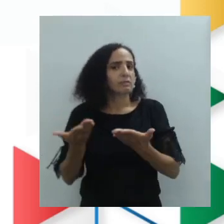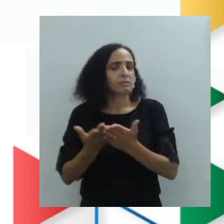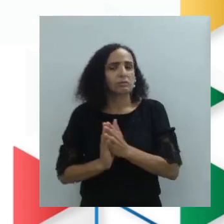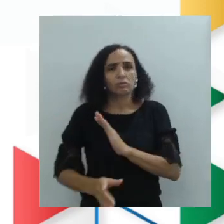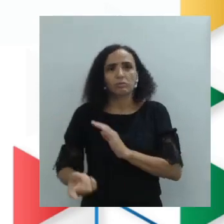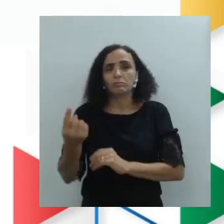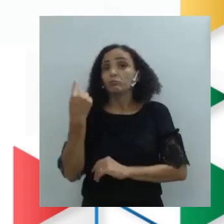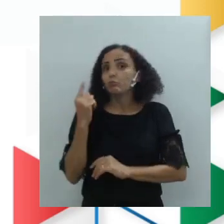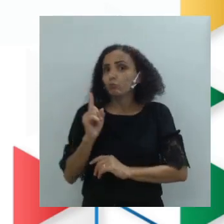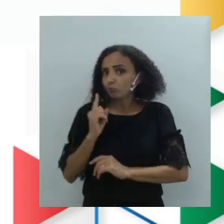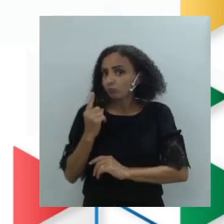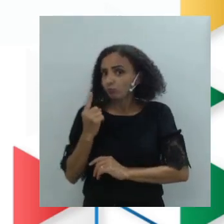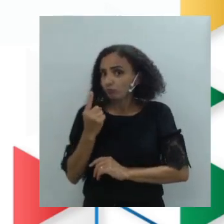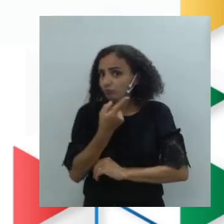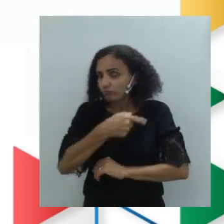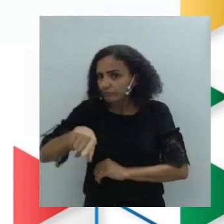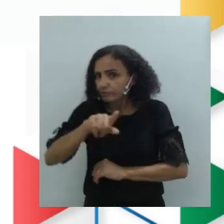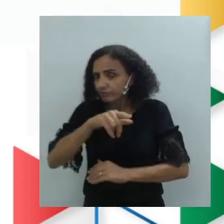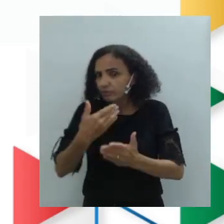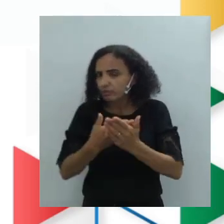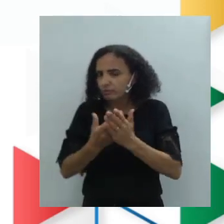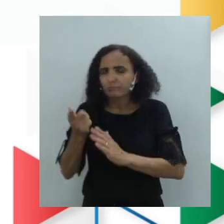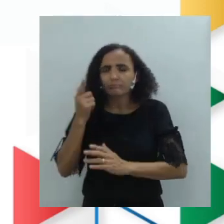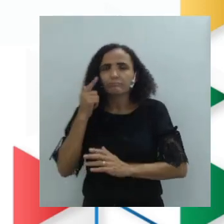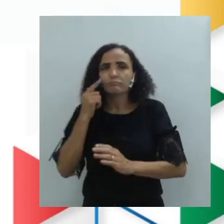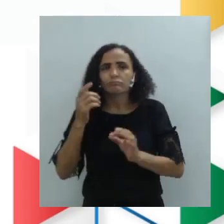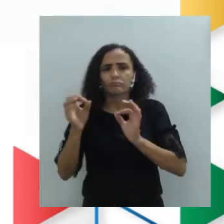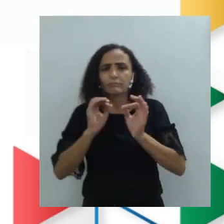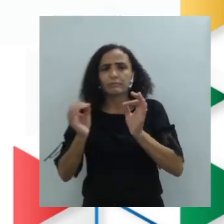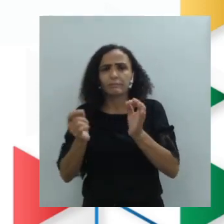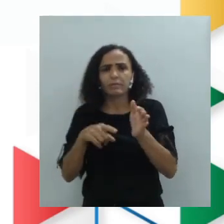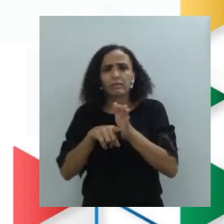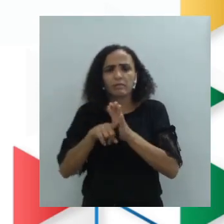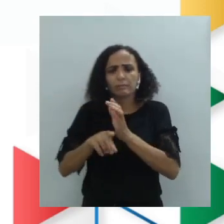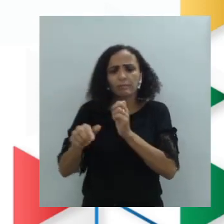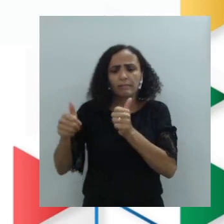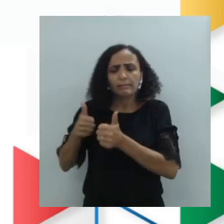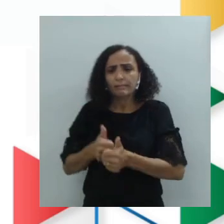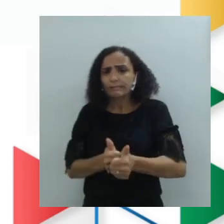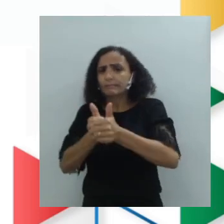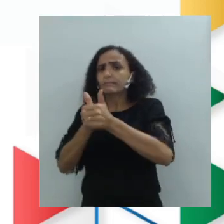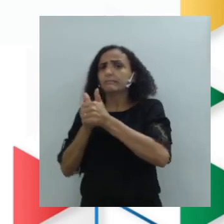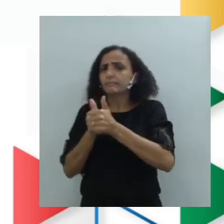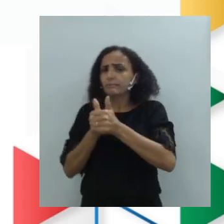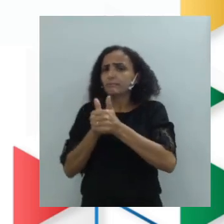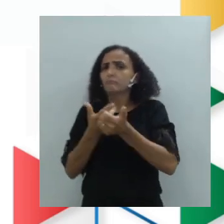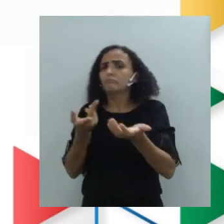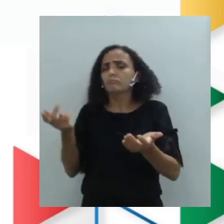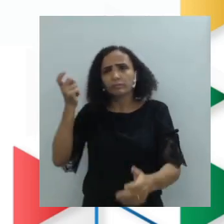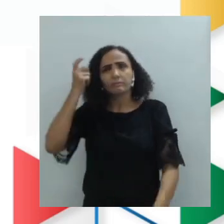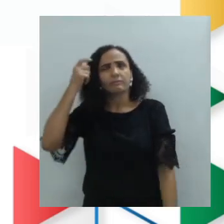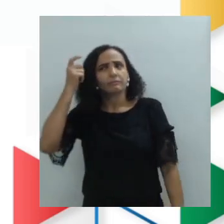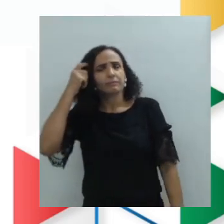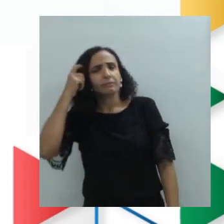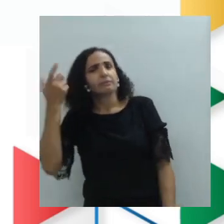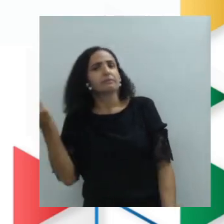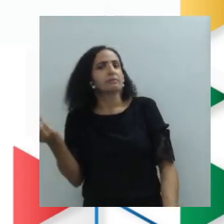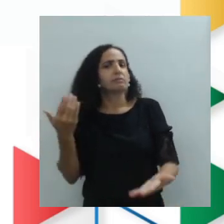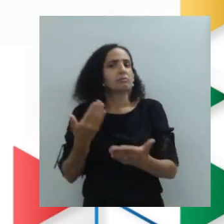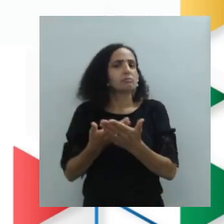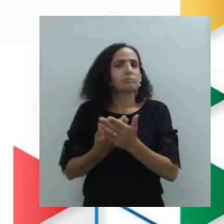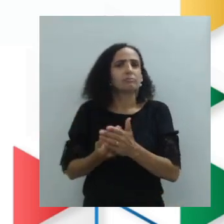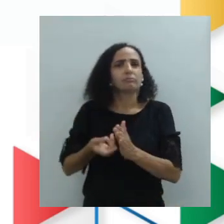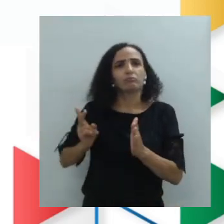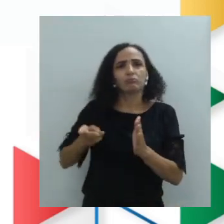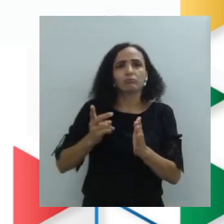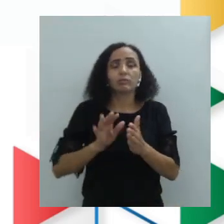vamos lá minha gente, vamos lá estudantes, vejam, assistam, contribuam, vamos pensar um pouquinho, tá certo?